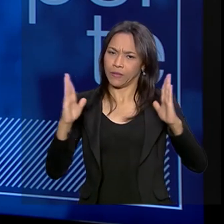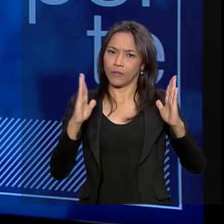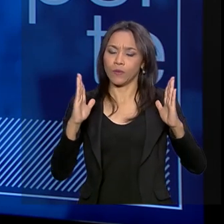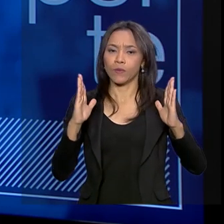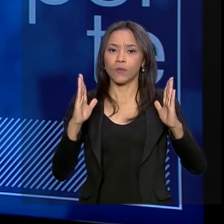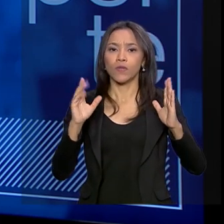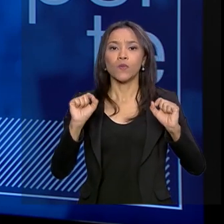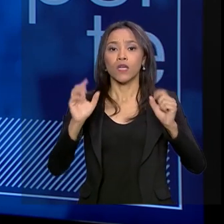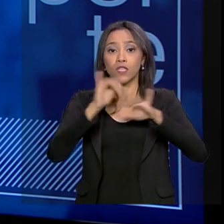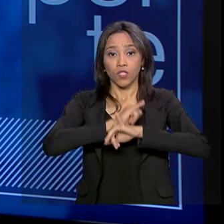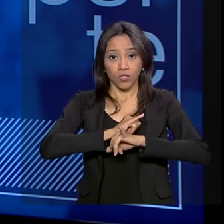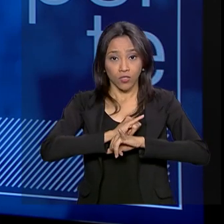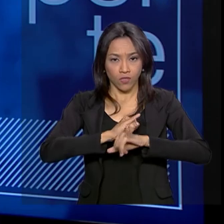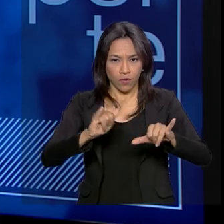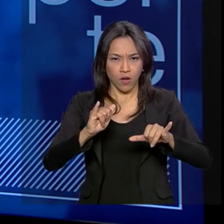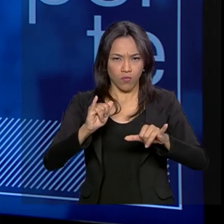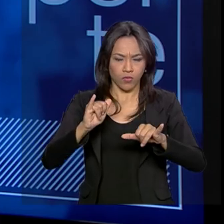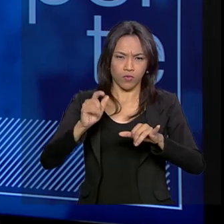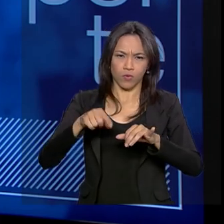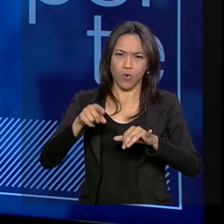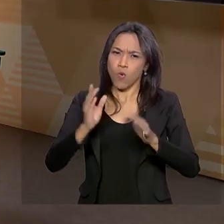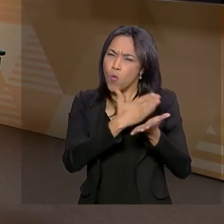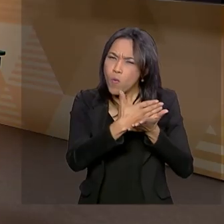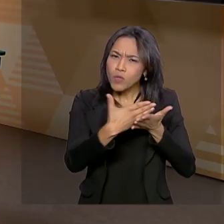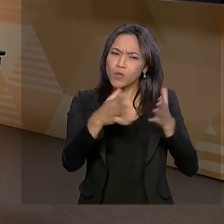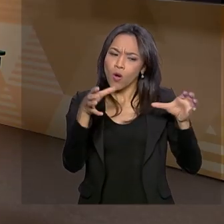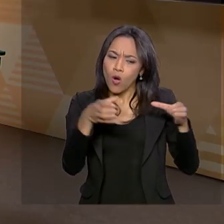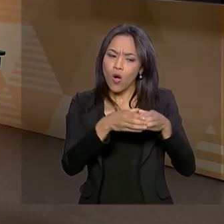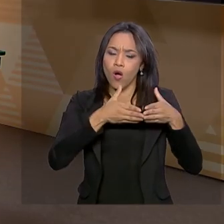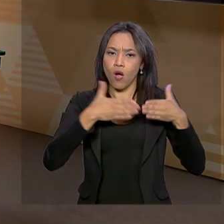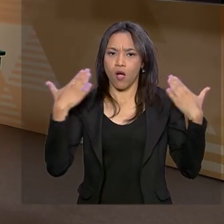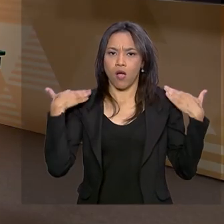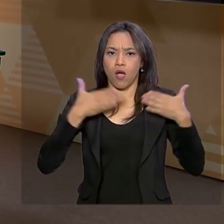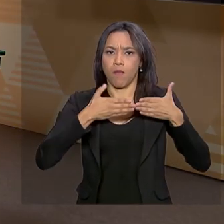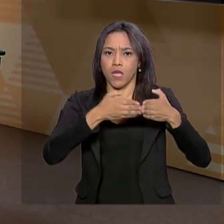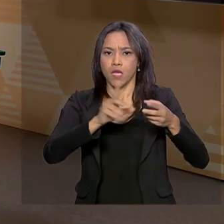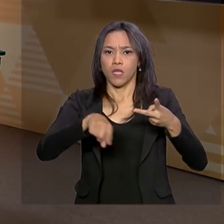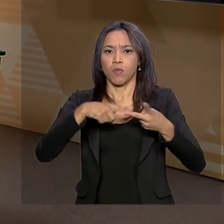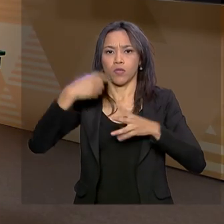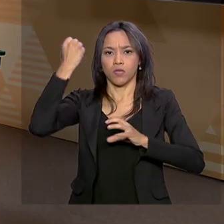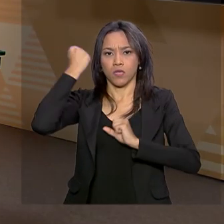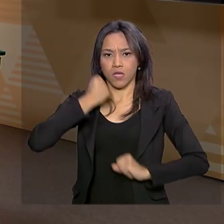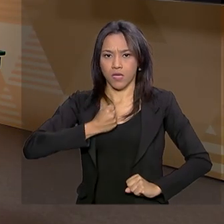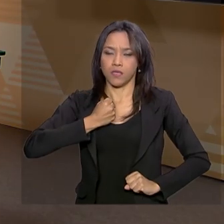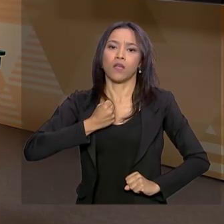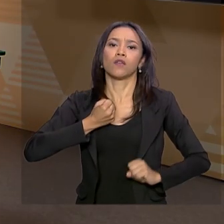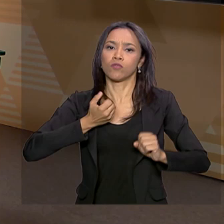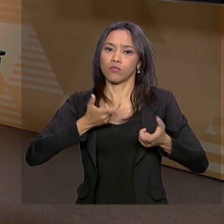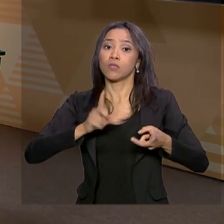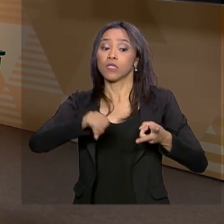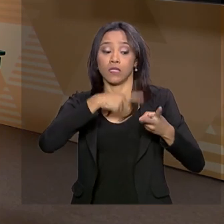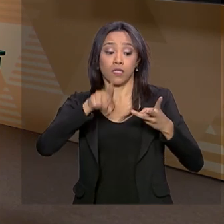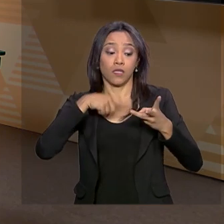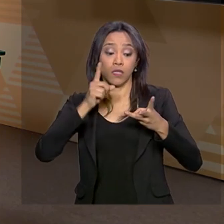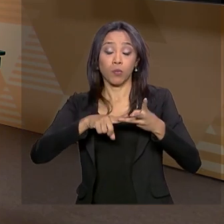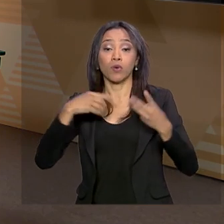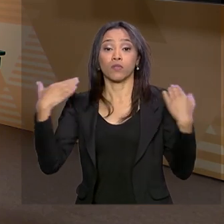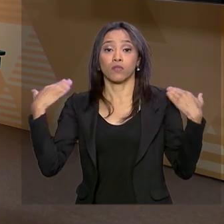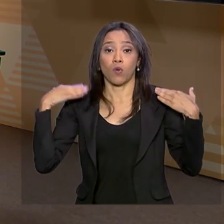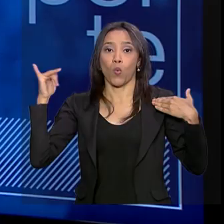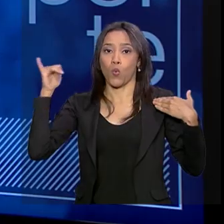o programa de atleta de alto rendimento, começou com a Marinha e depois o Exército aderiu e depois, posteriormente, a Força Aérea